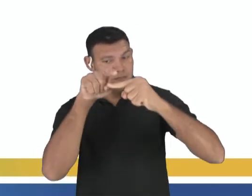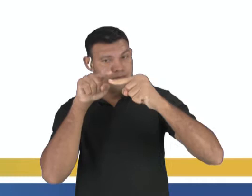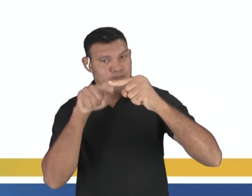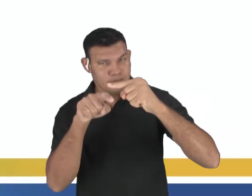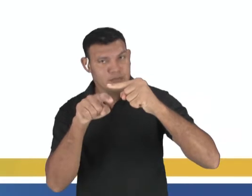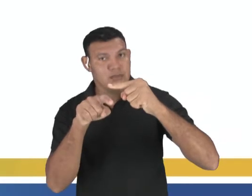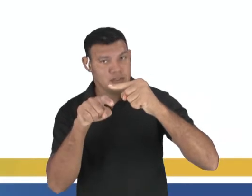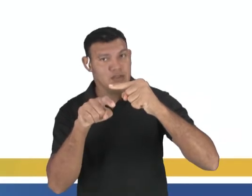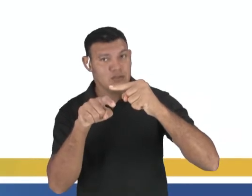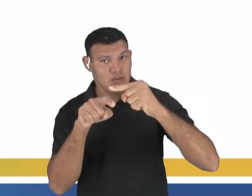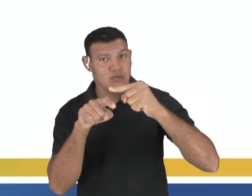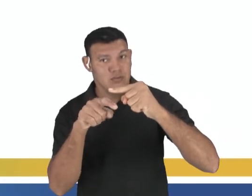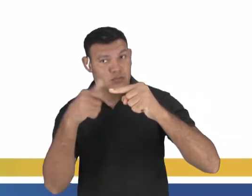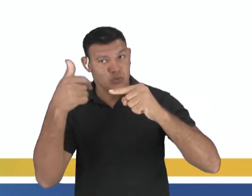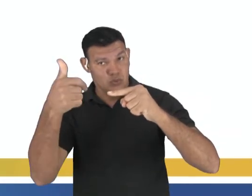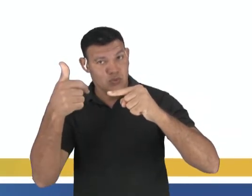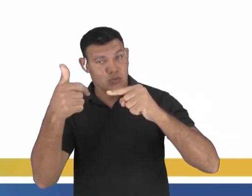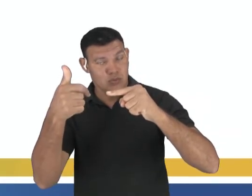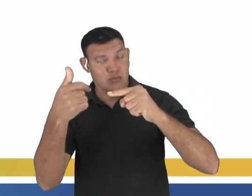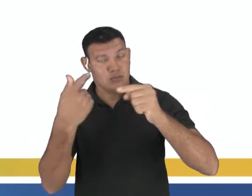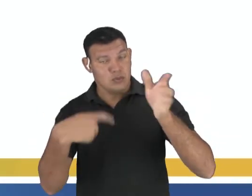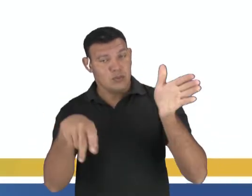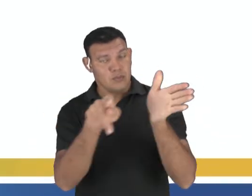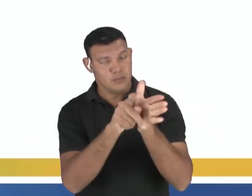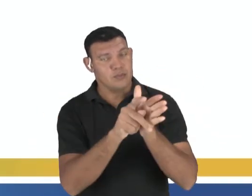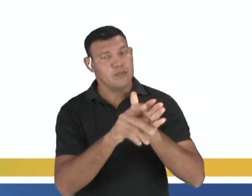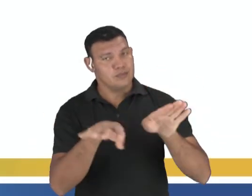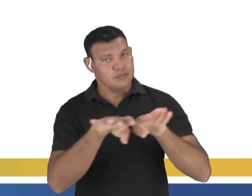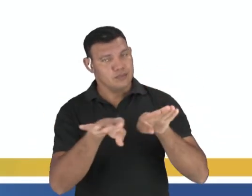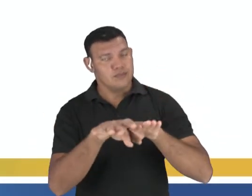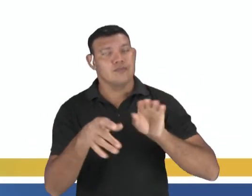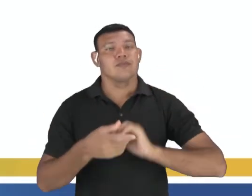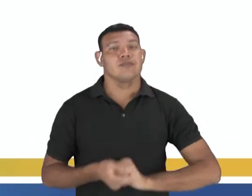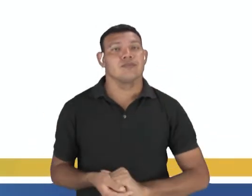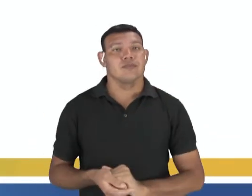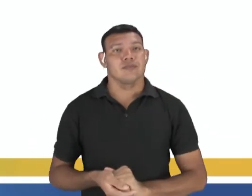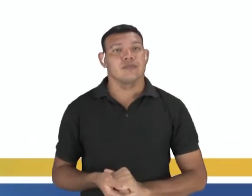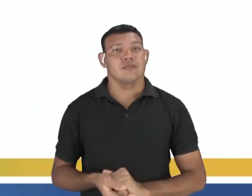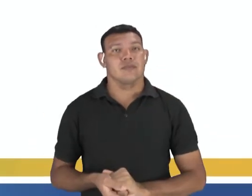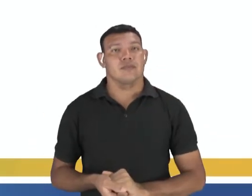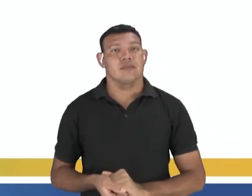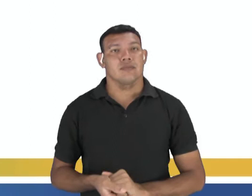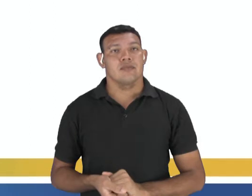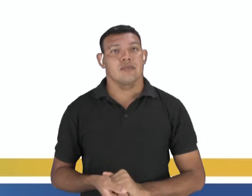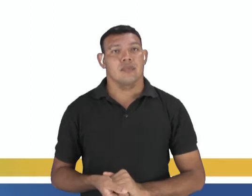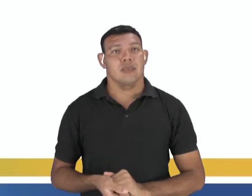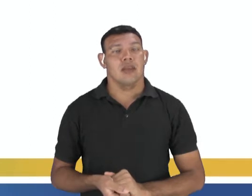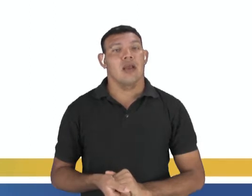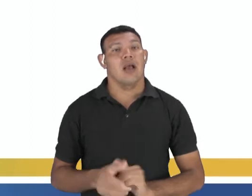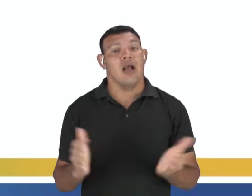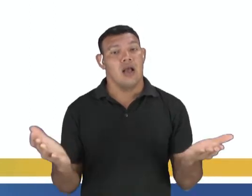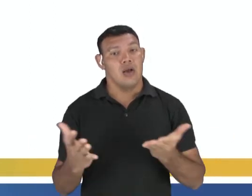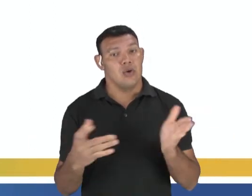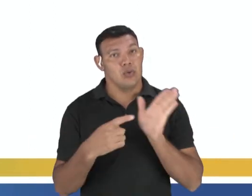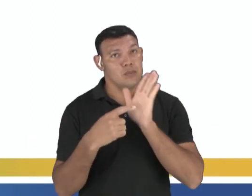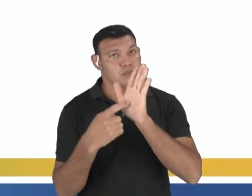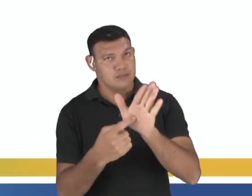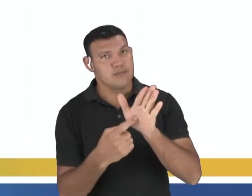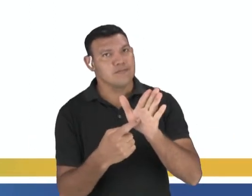possui dois divisores naturais, o 1 e ele próprio. Certo? Aqui eu determinei os casos